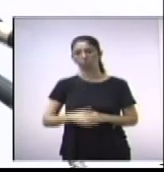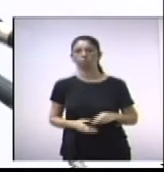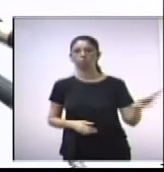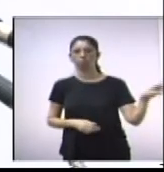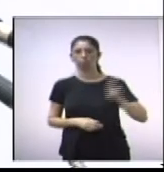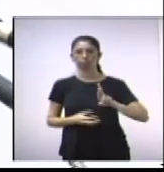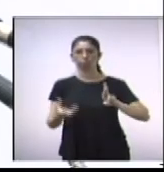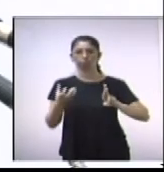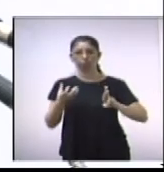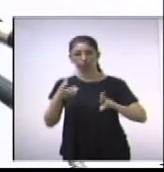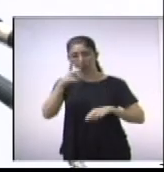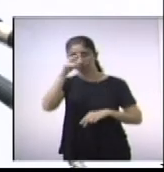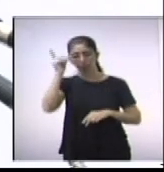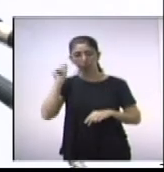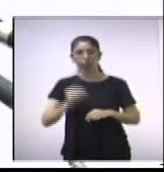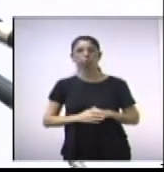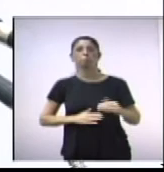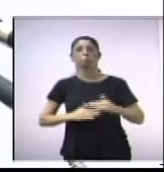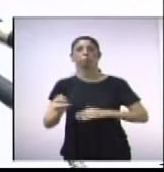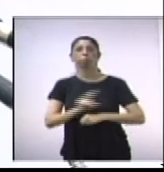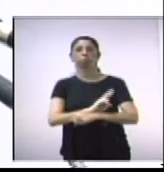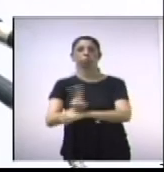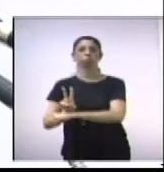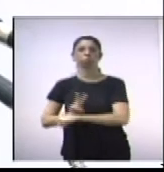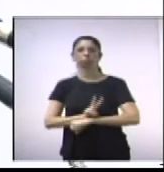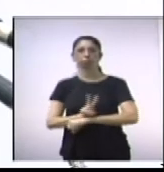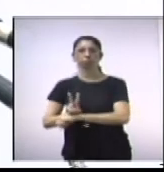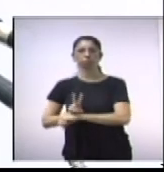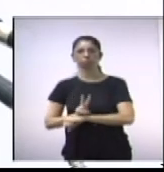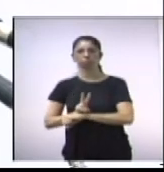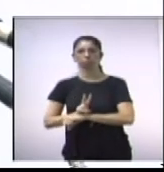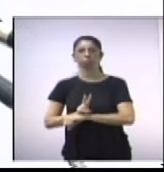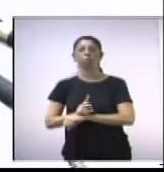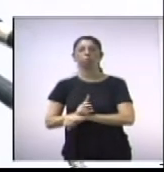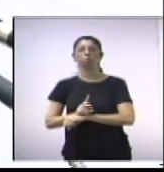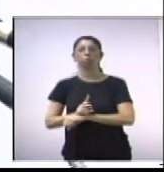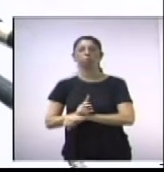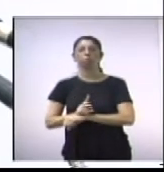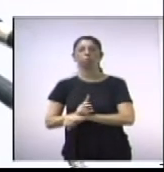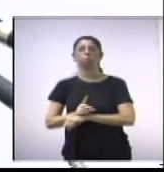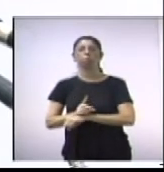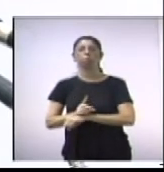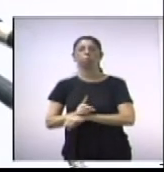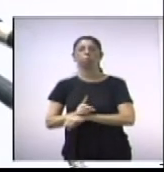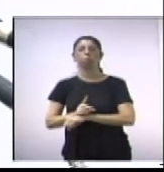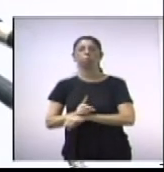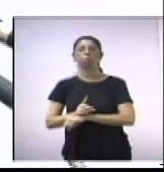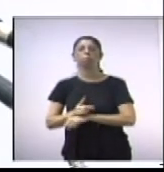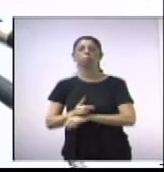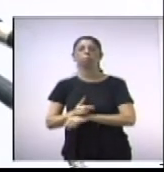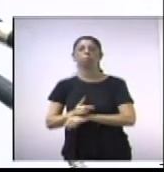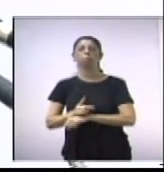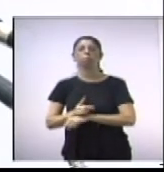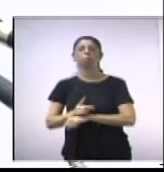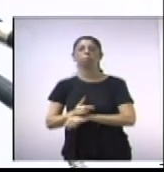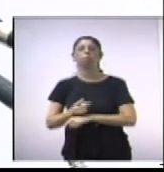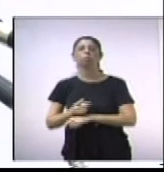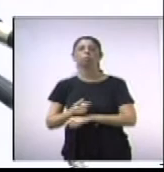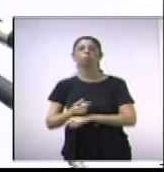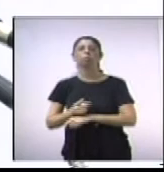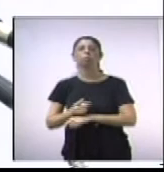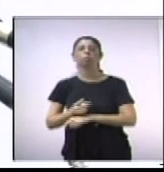sobre a periciedade das ações de fiscalização que a campanha ambiental fará no aterro sanitário operado pela